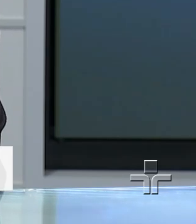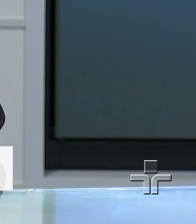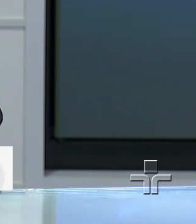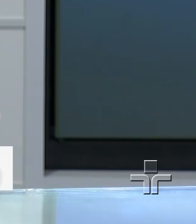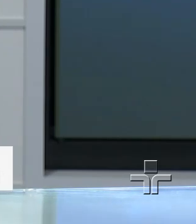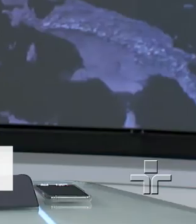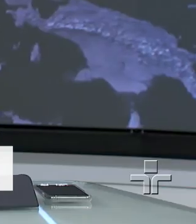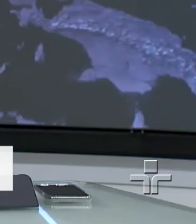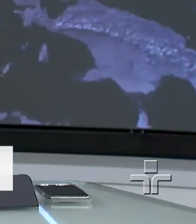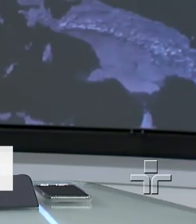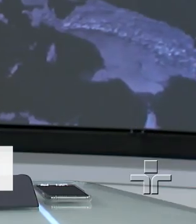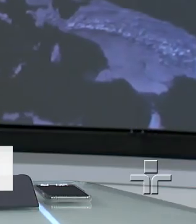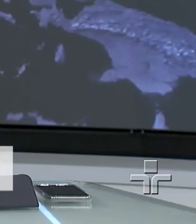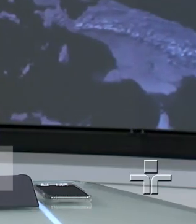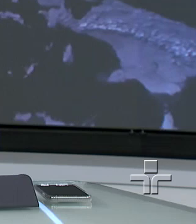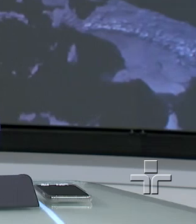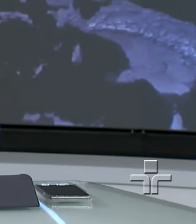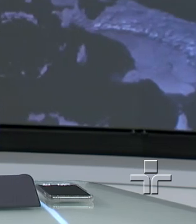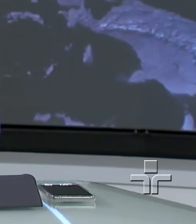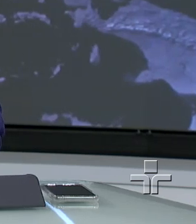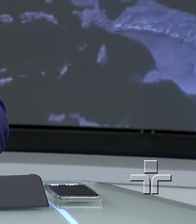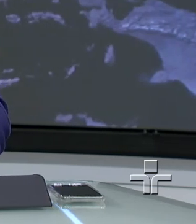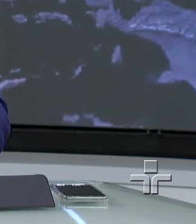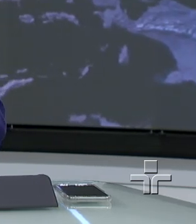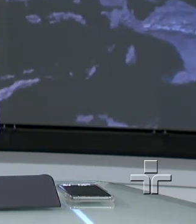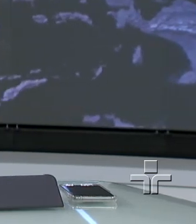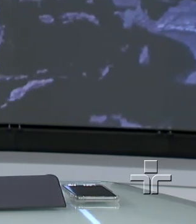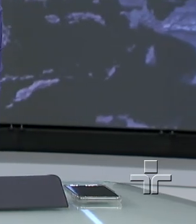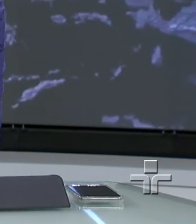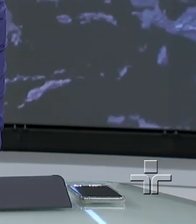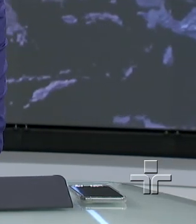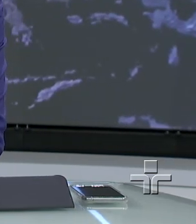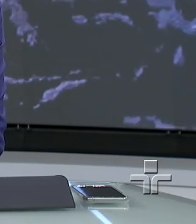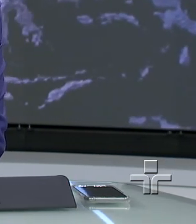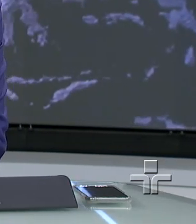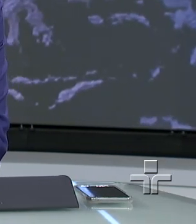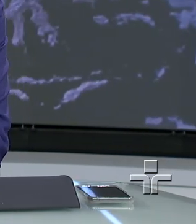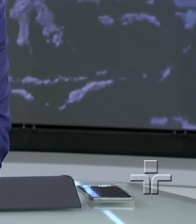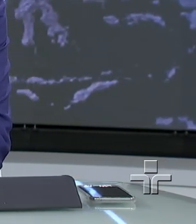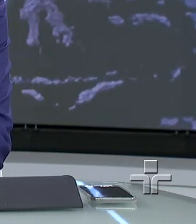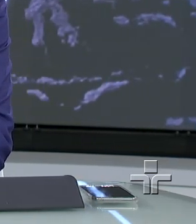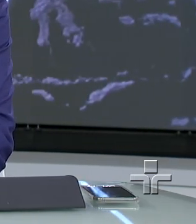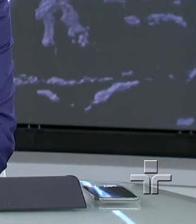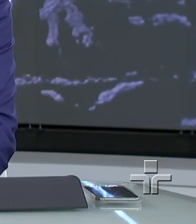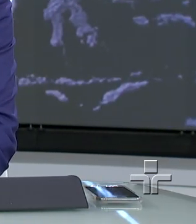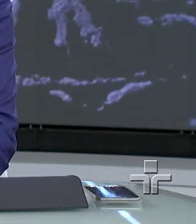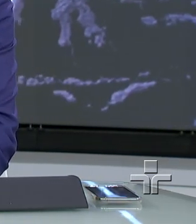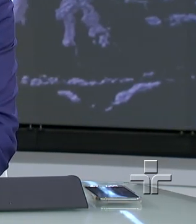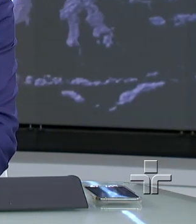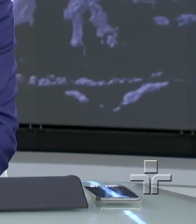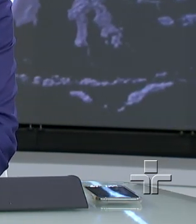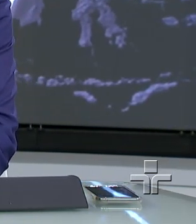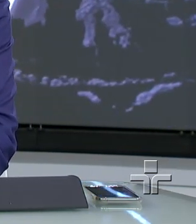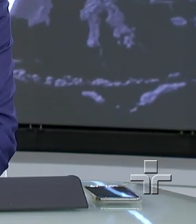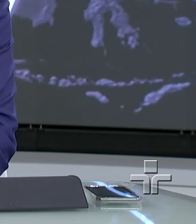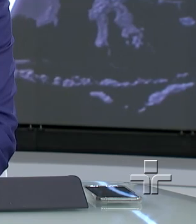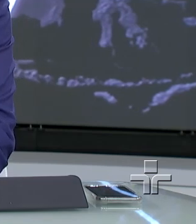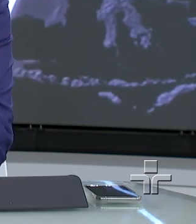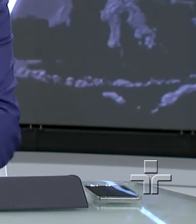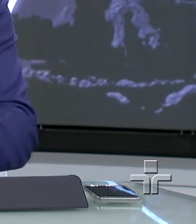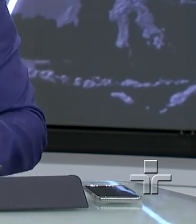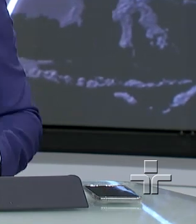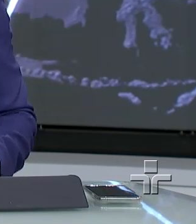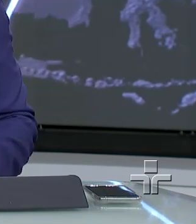criança. Por 8-3, o Supremo Tribunal Federal decidiu criminalizar a homofobia e a transfobia. Pela decisão,